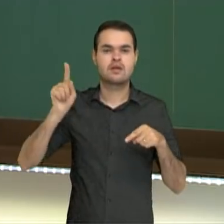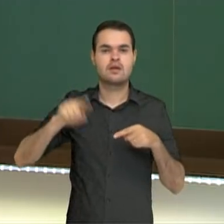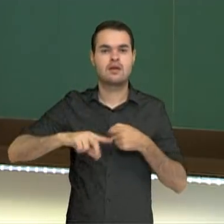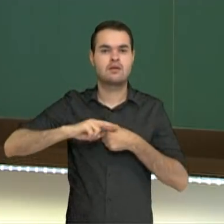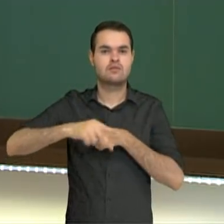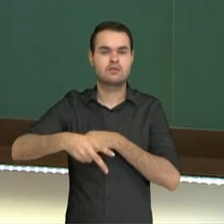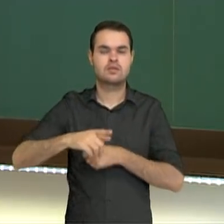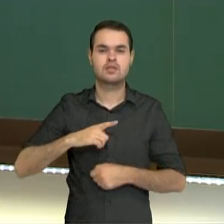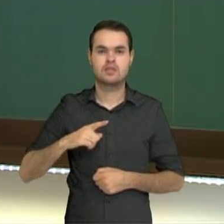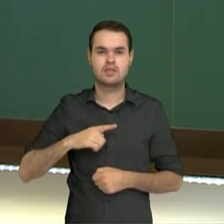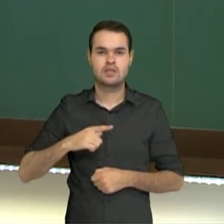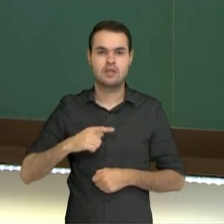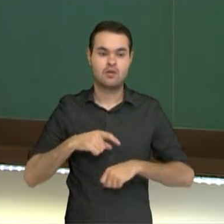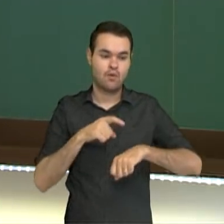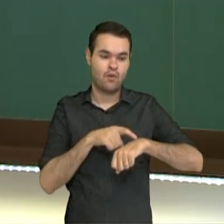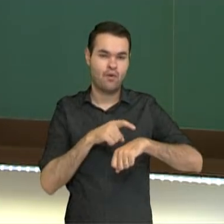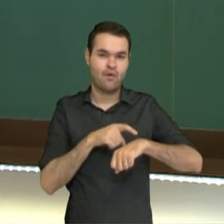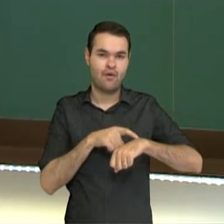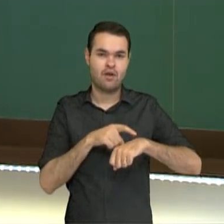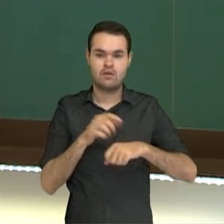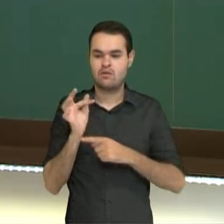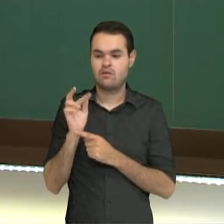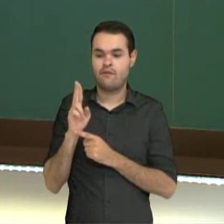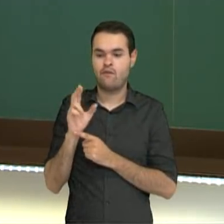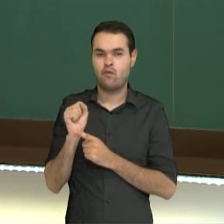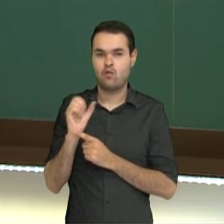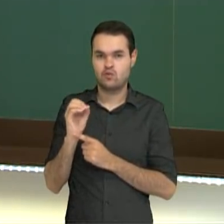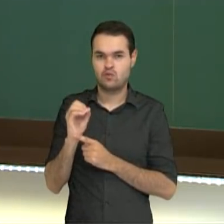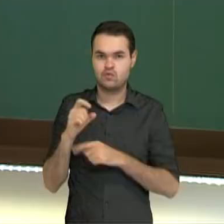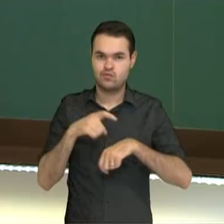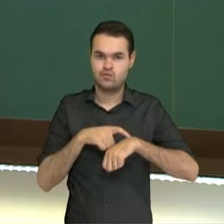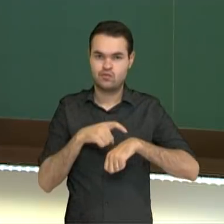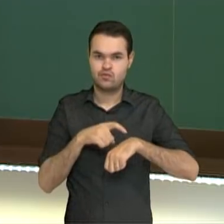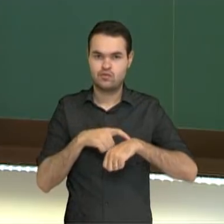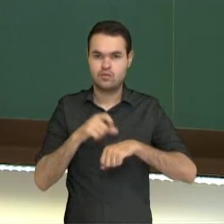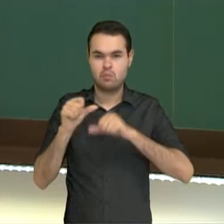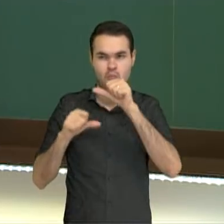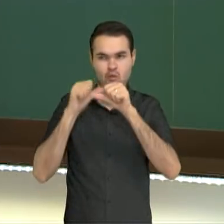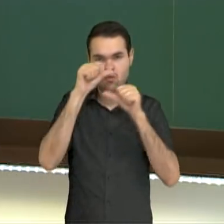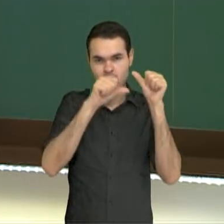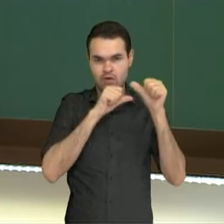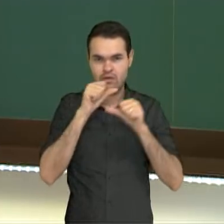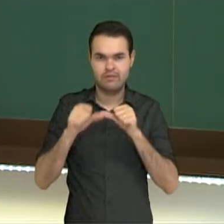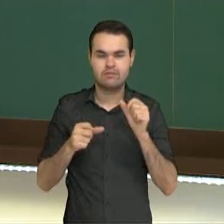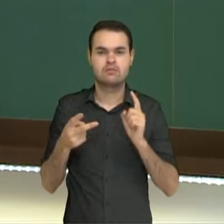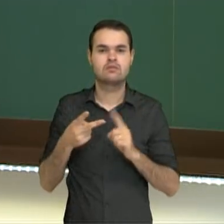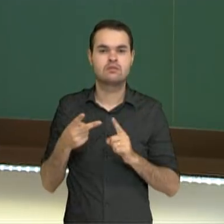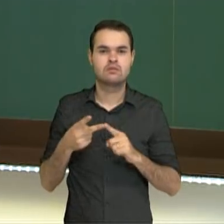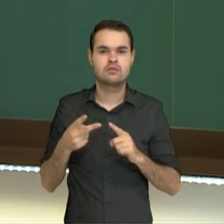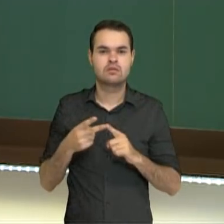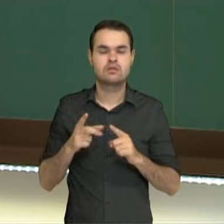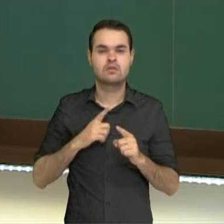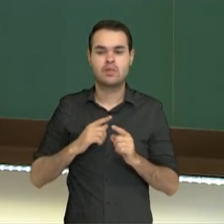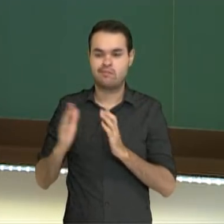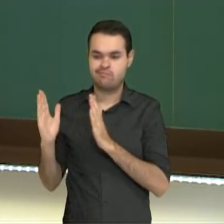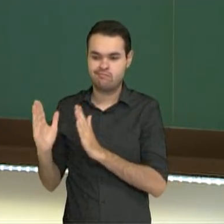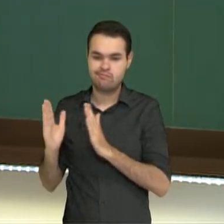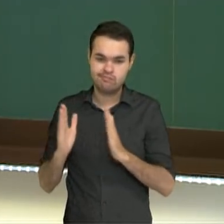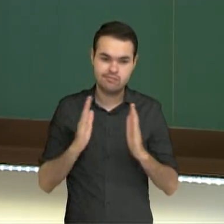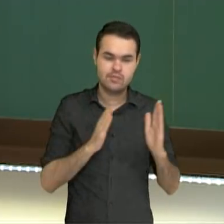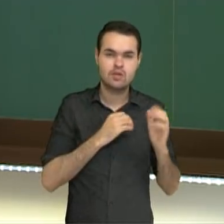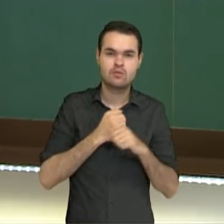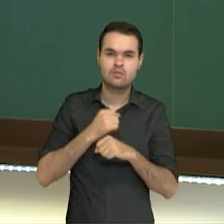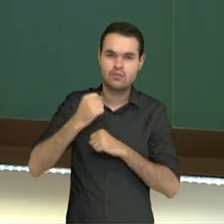dos fusos horários, que tem a ver com a rotação. Vamos relembrar as estações do ano, que tem a ver com a translação, que